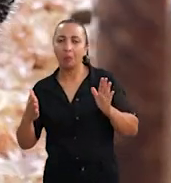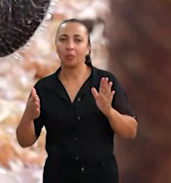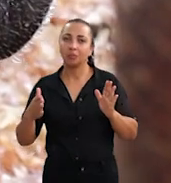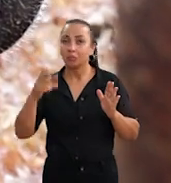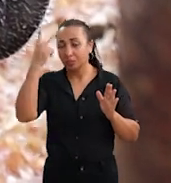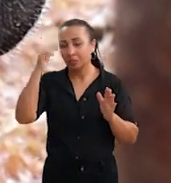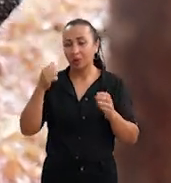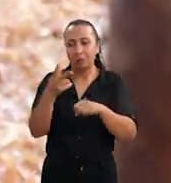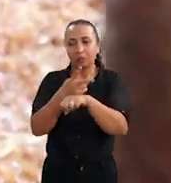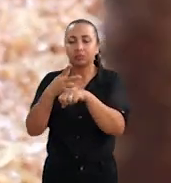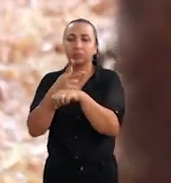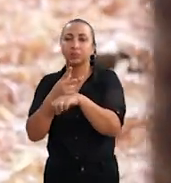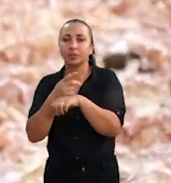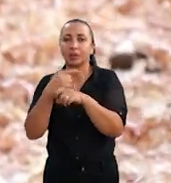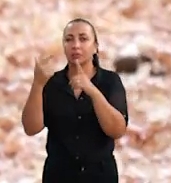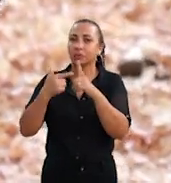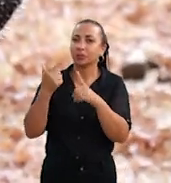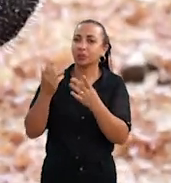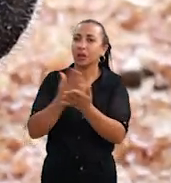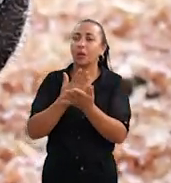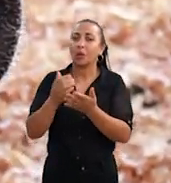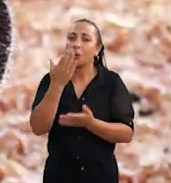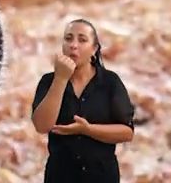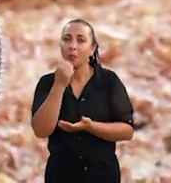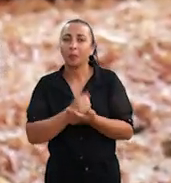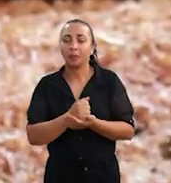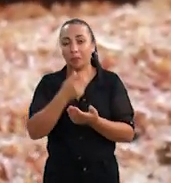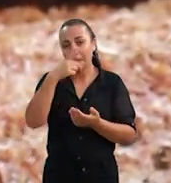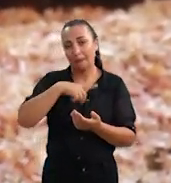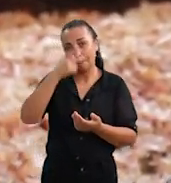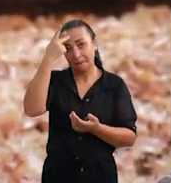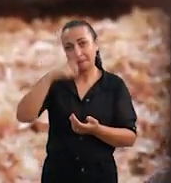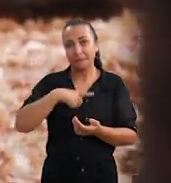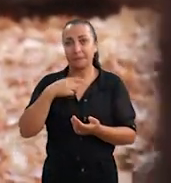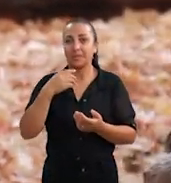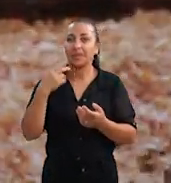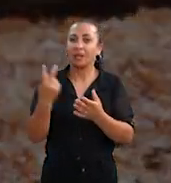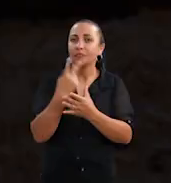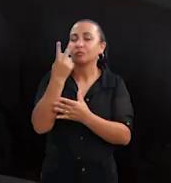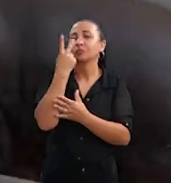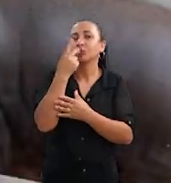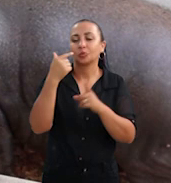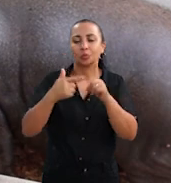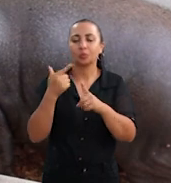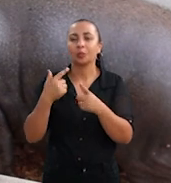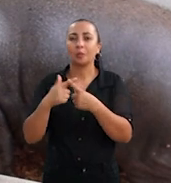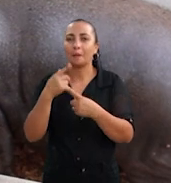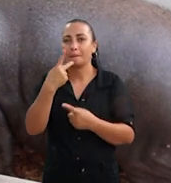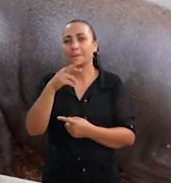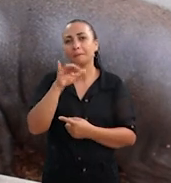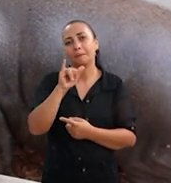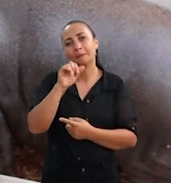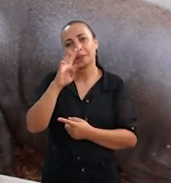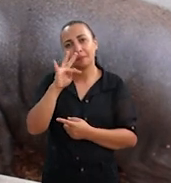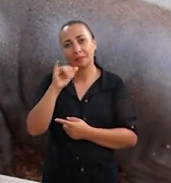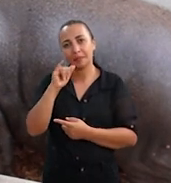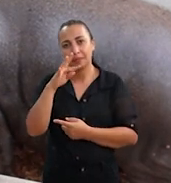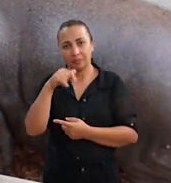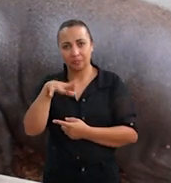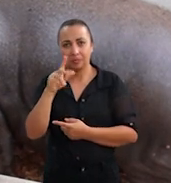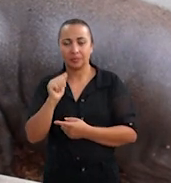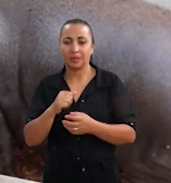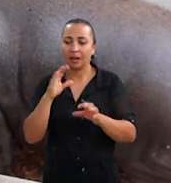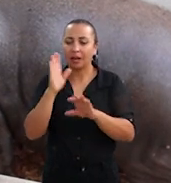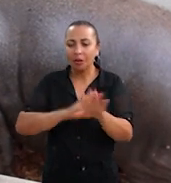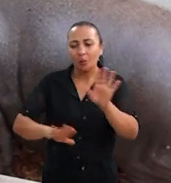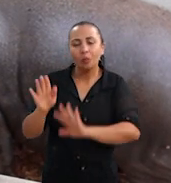para tentar produzir alguns alimentos para valorizar esse produto. Porque o Pirapitinga hoje ele é criado num